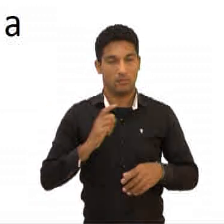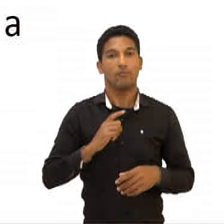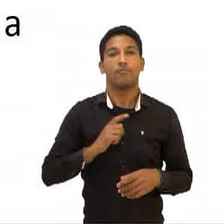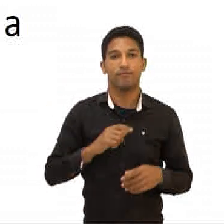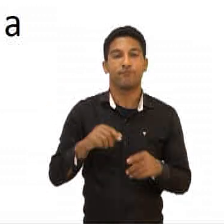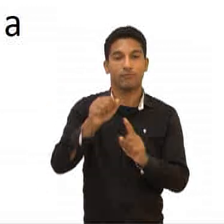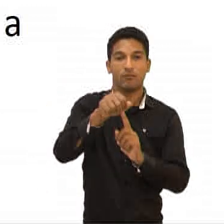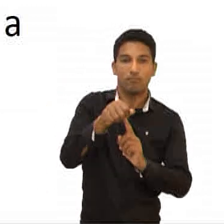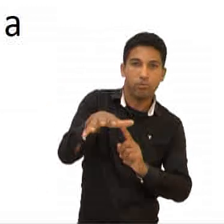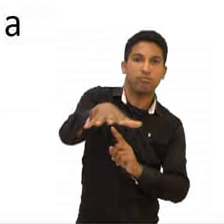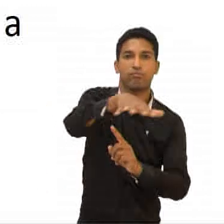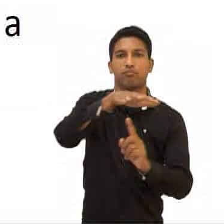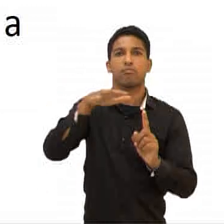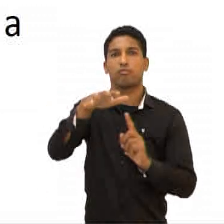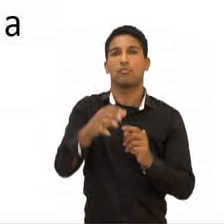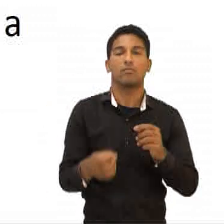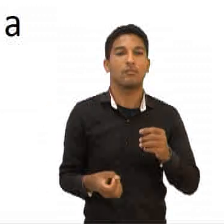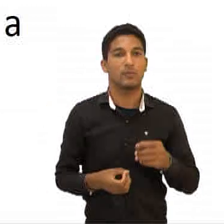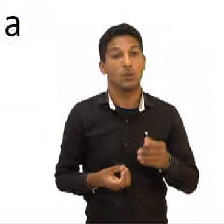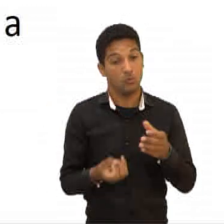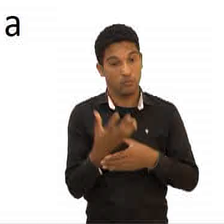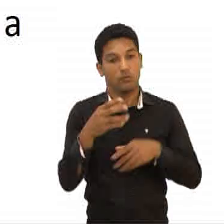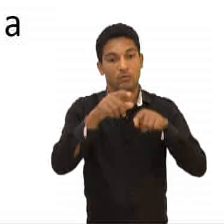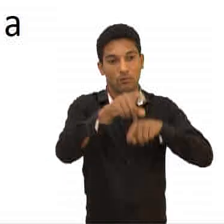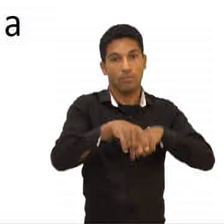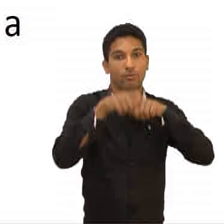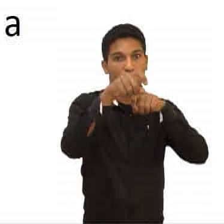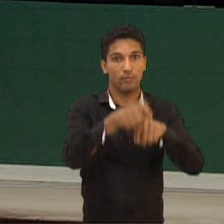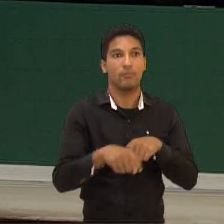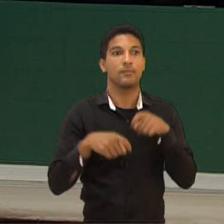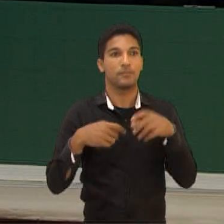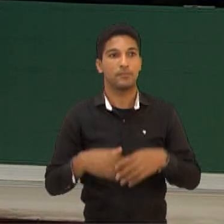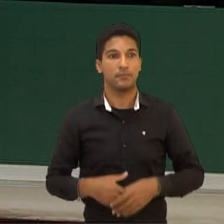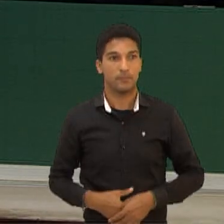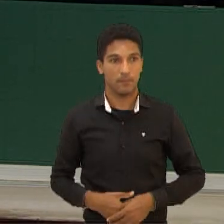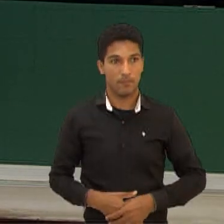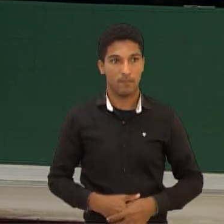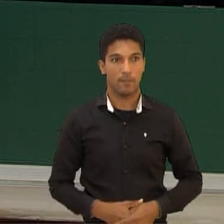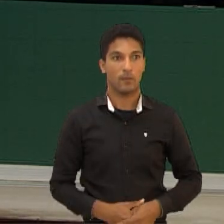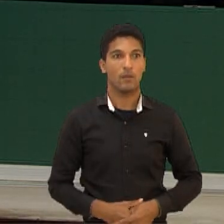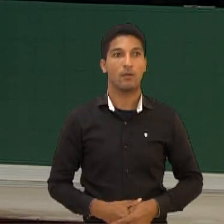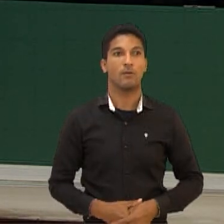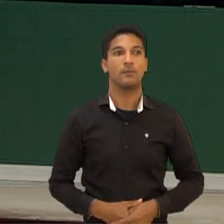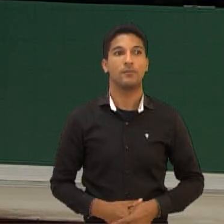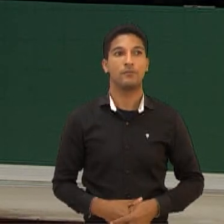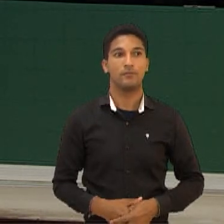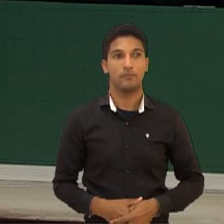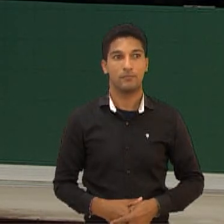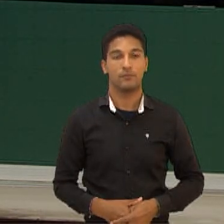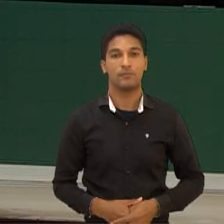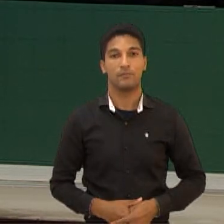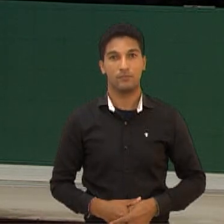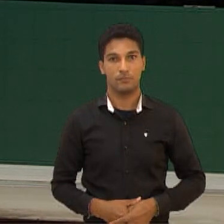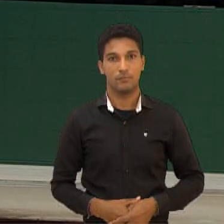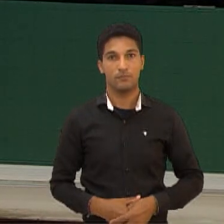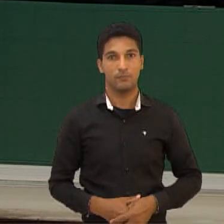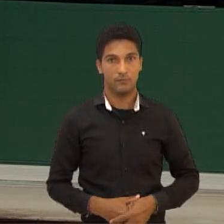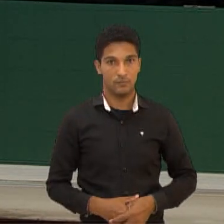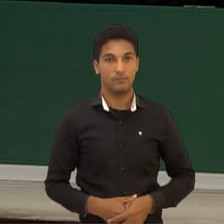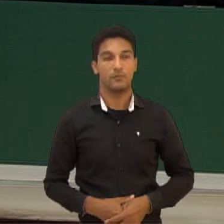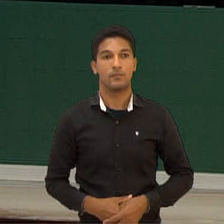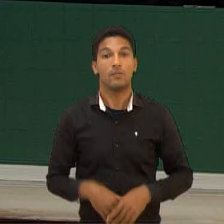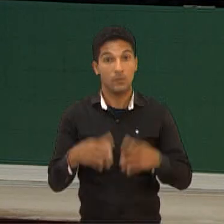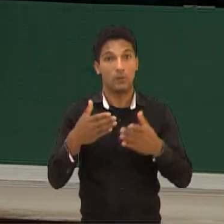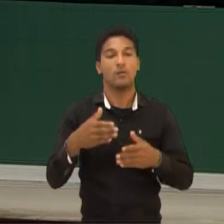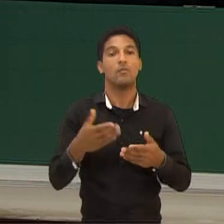variedades, nos anos 70, lá com a Revolução Verde e tudo mais, aí estabilizou as taxas de retorno, deu